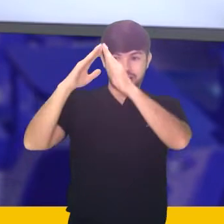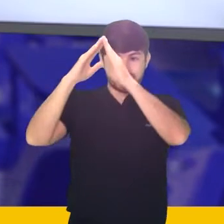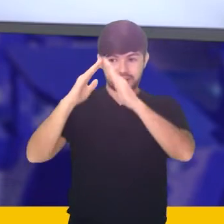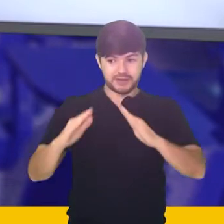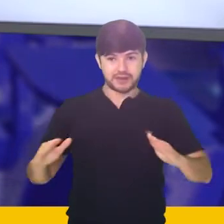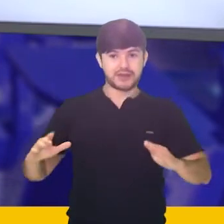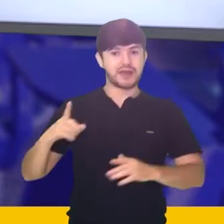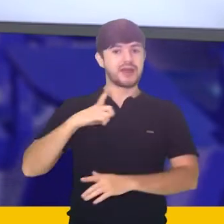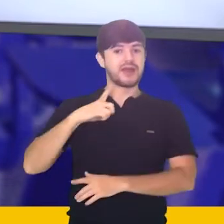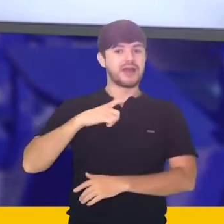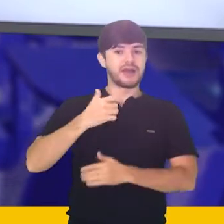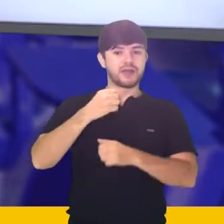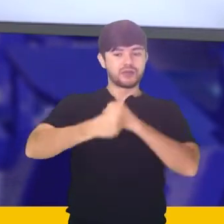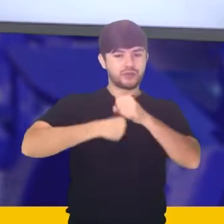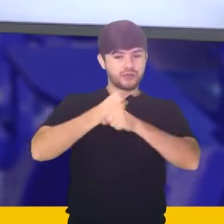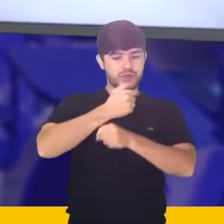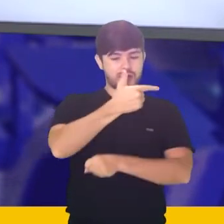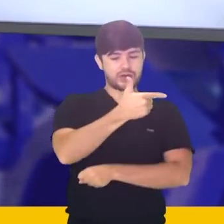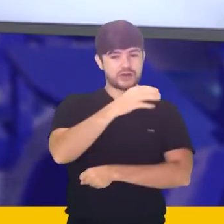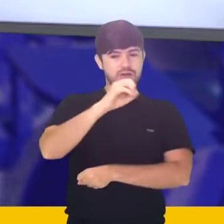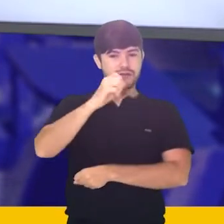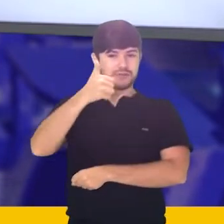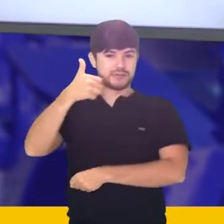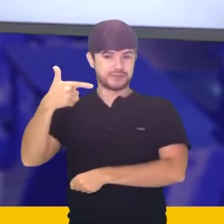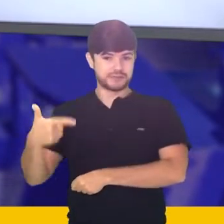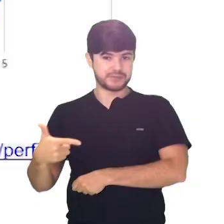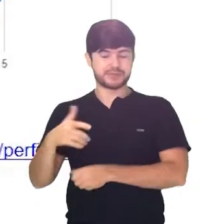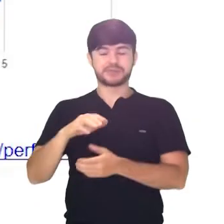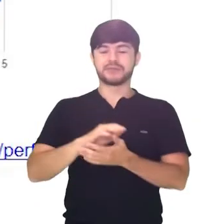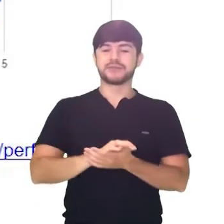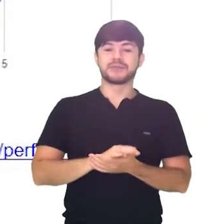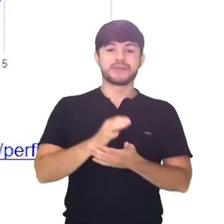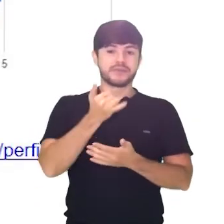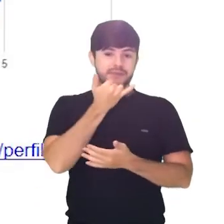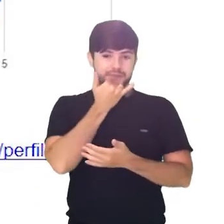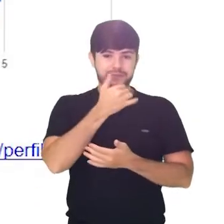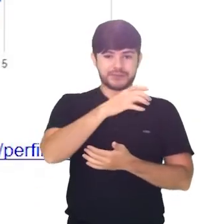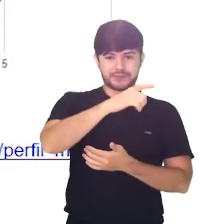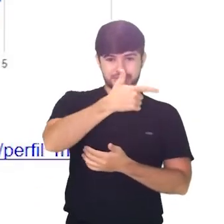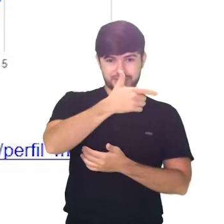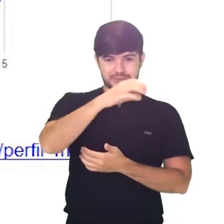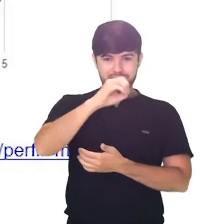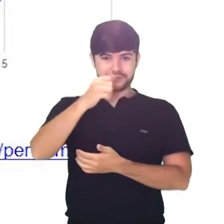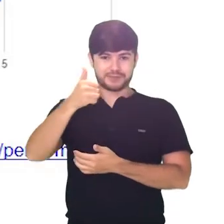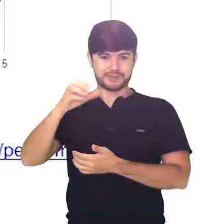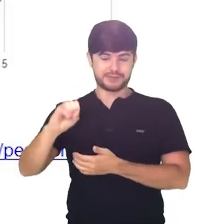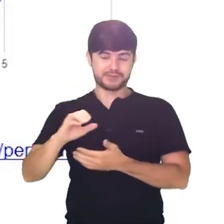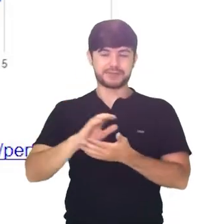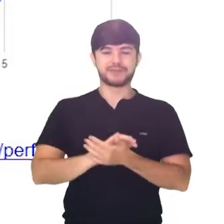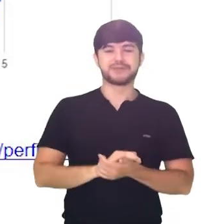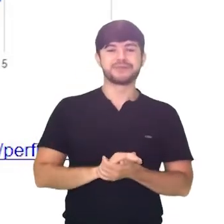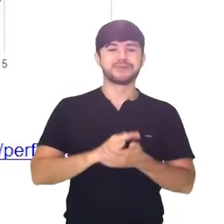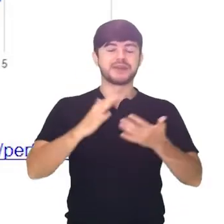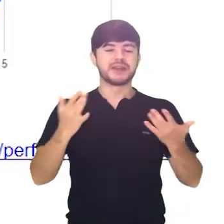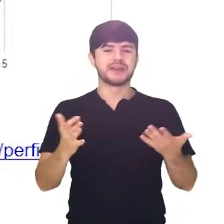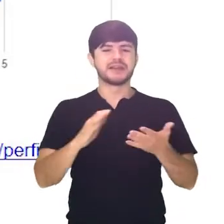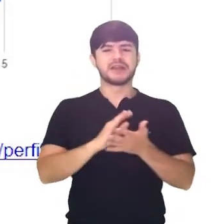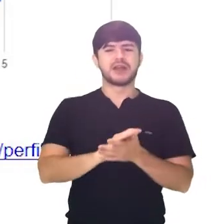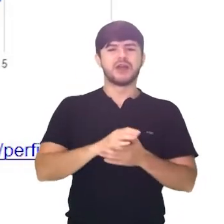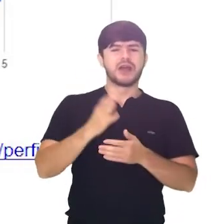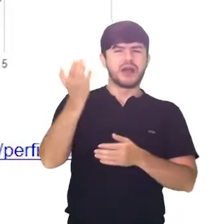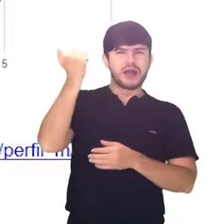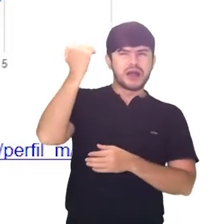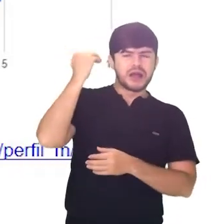vai olhar um pouquinho a composição da população de Caruaru nesse aspecto. Veja, em 91 a gente tem uma base bem grande,